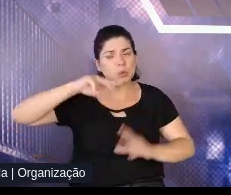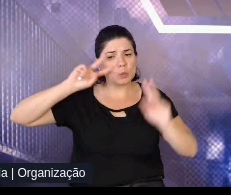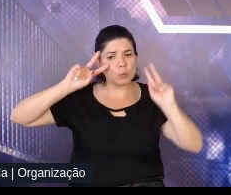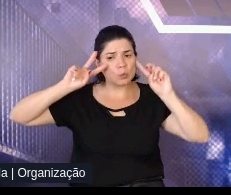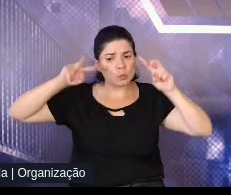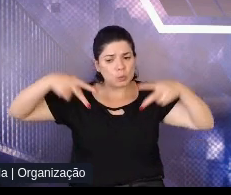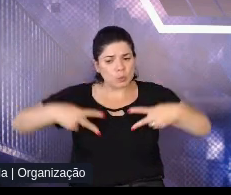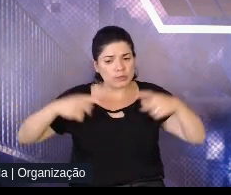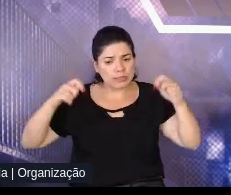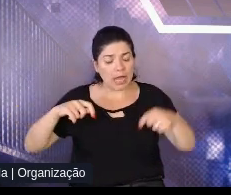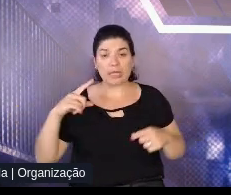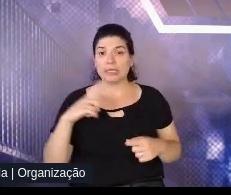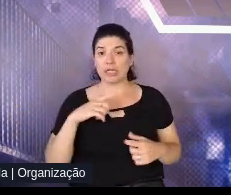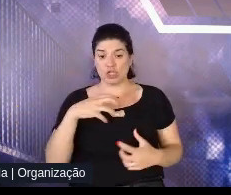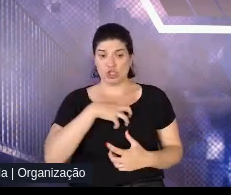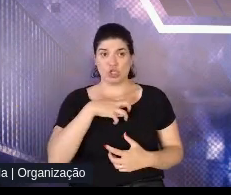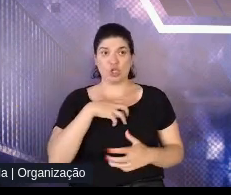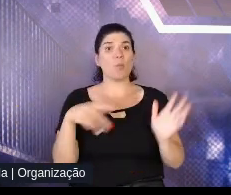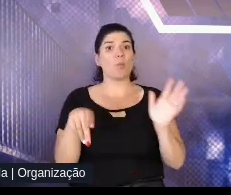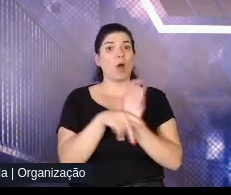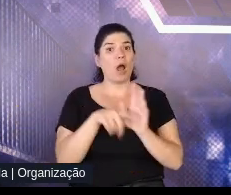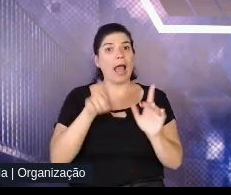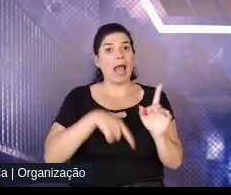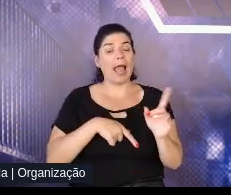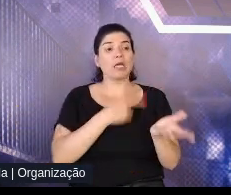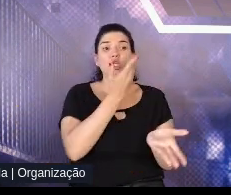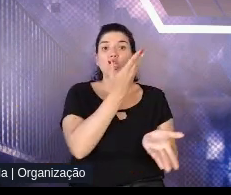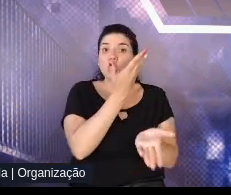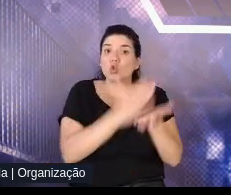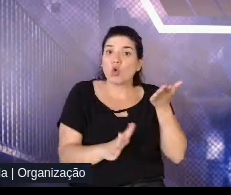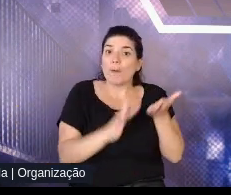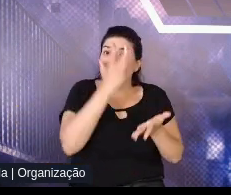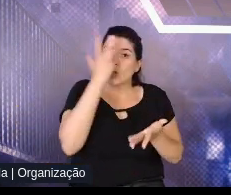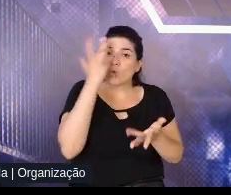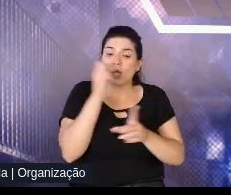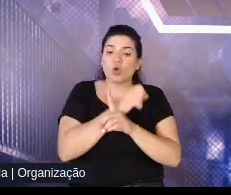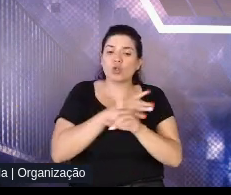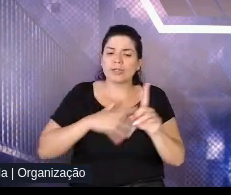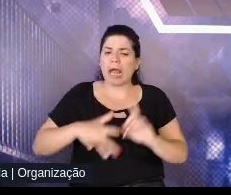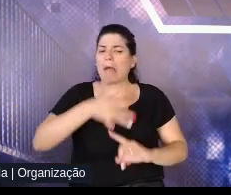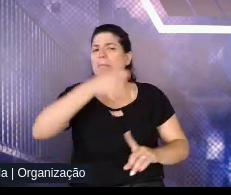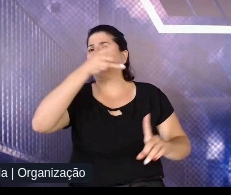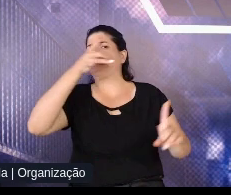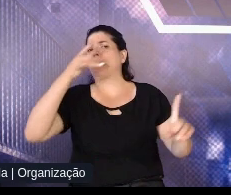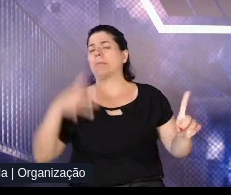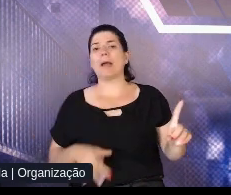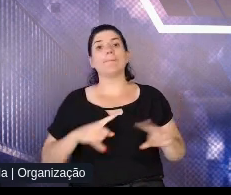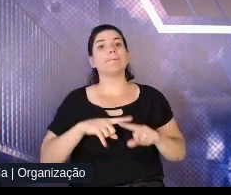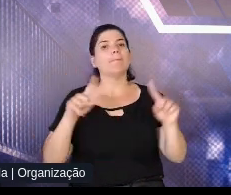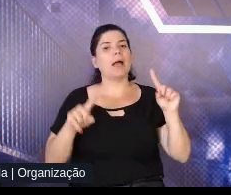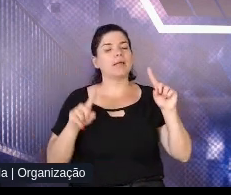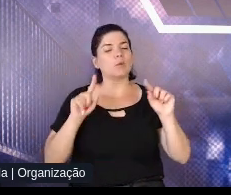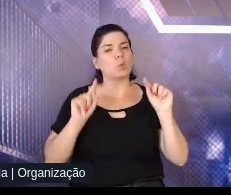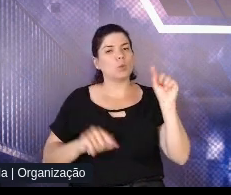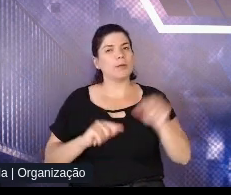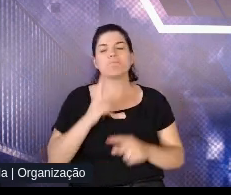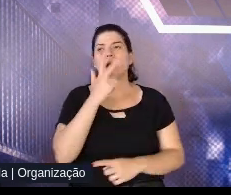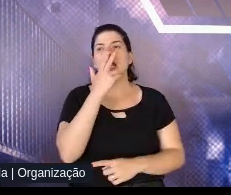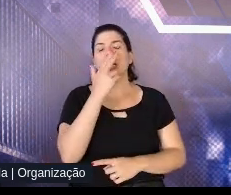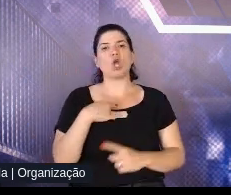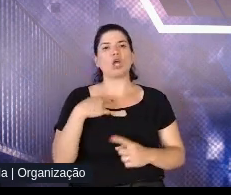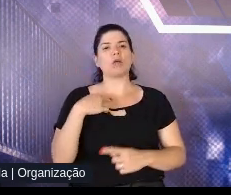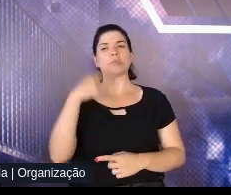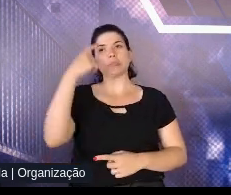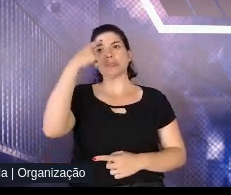são exclusivas, que excluem, né, pessoas da sociedade, mas que a gente acaba fazendo no automático e